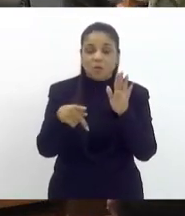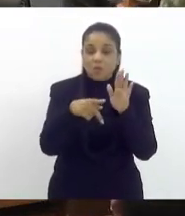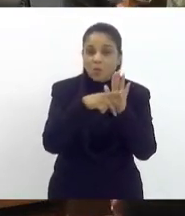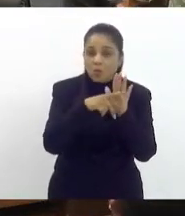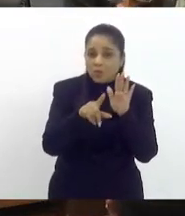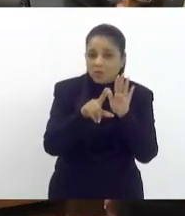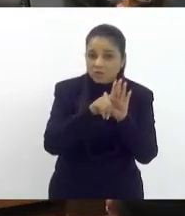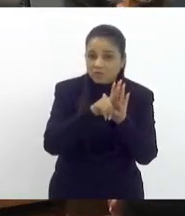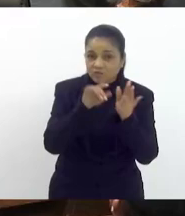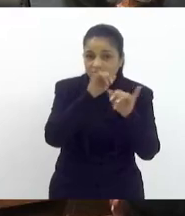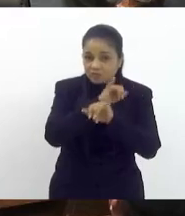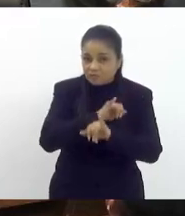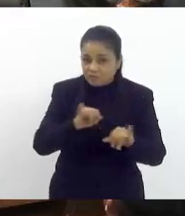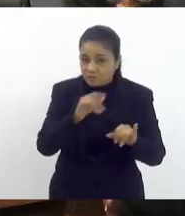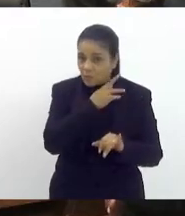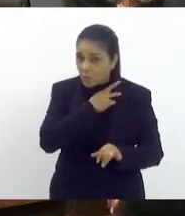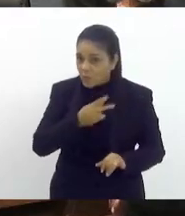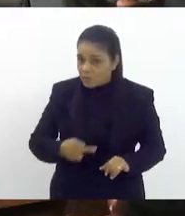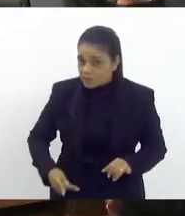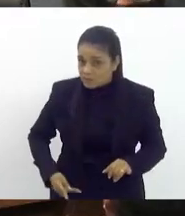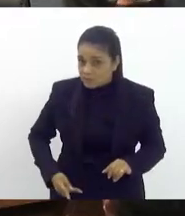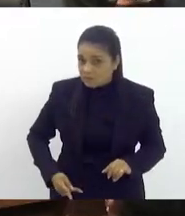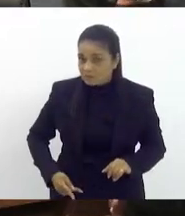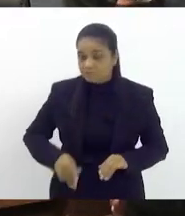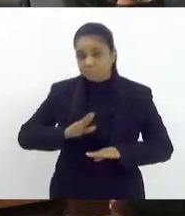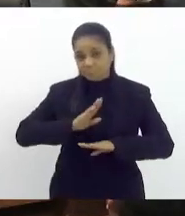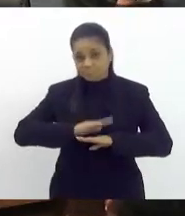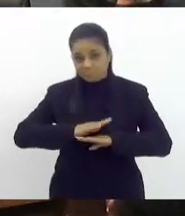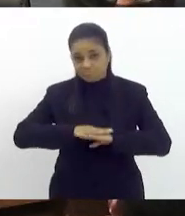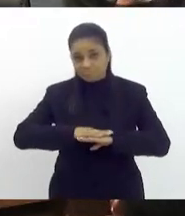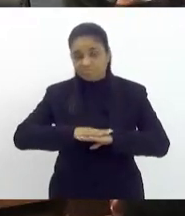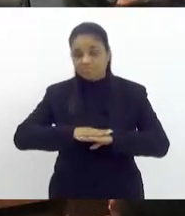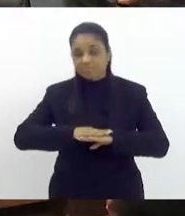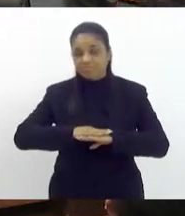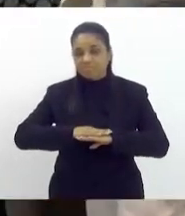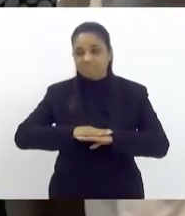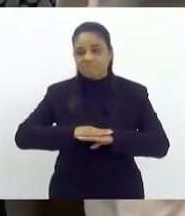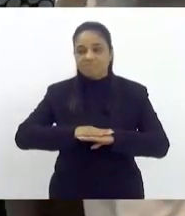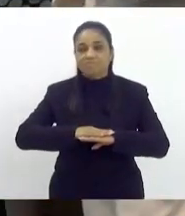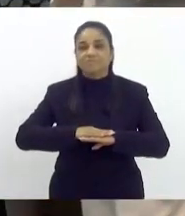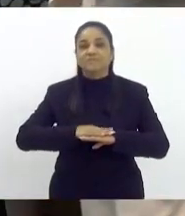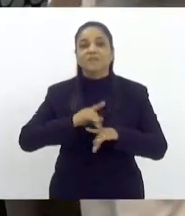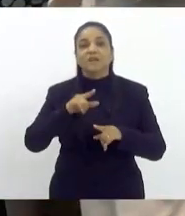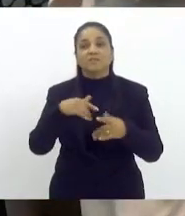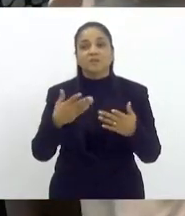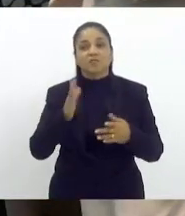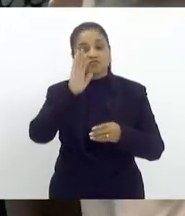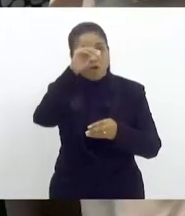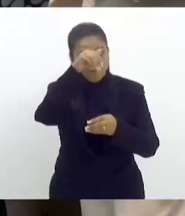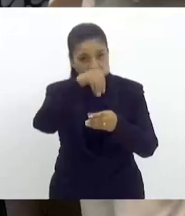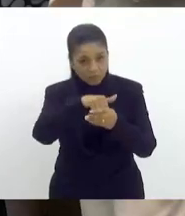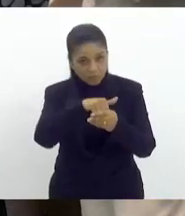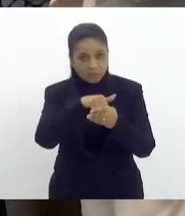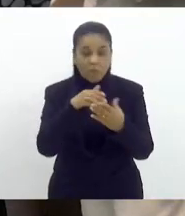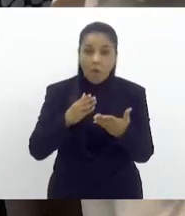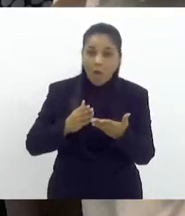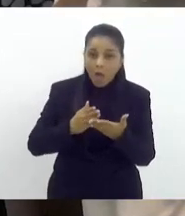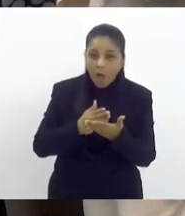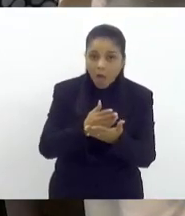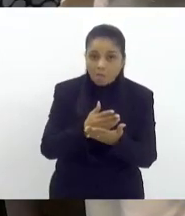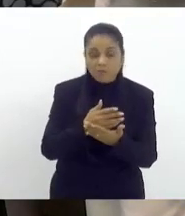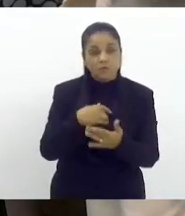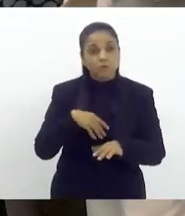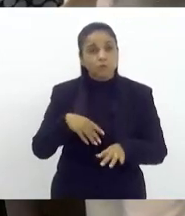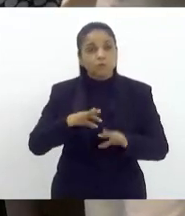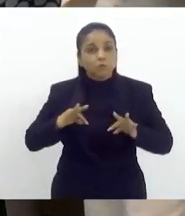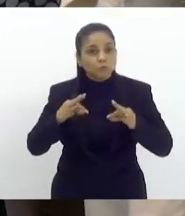encantado por vossa excelência como presidente foi retirada as emendas colocou em votação foi aprovado todo mundo tá